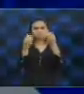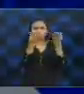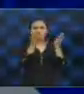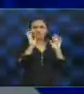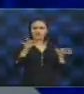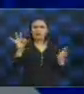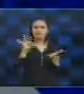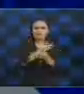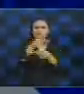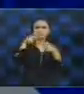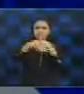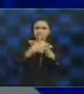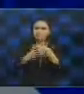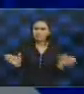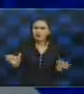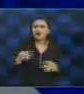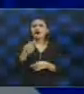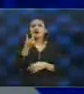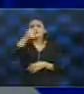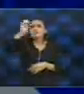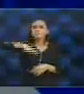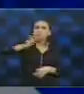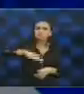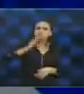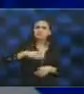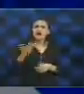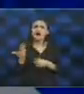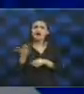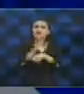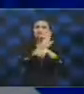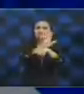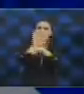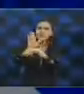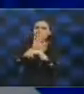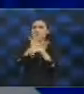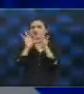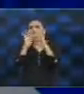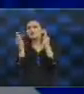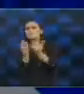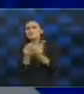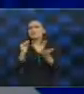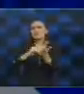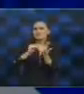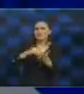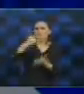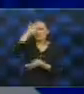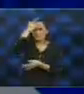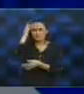recuperadas com custo baixo, devolvendo às famílias aquilo que estava pertencendo a traficantes,